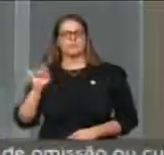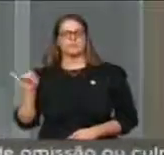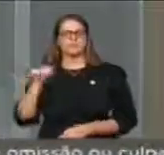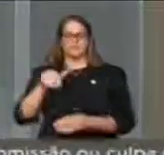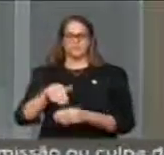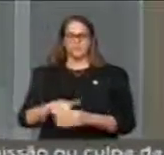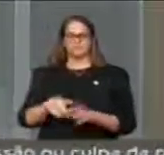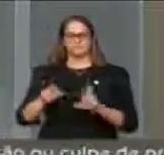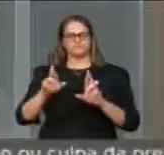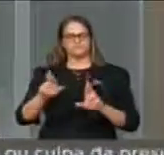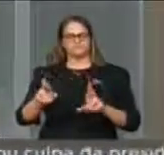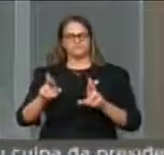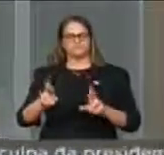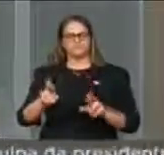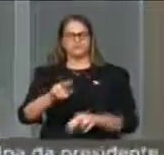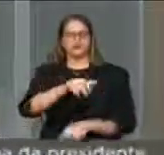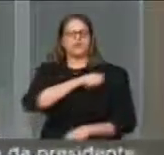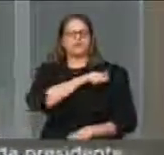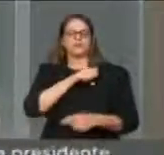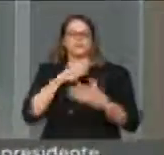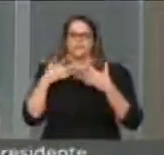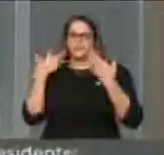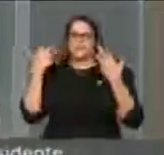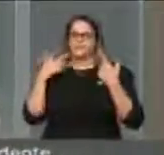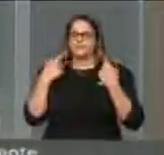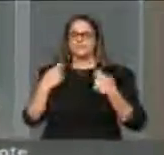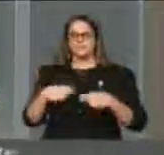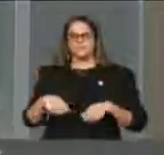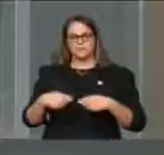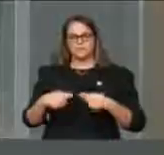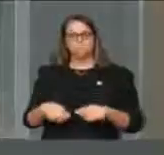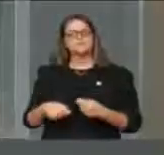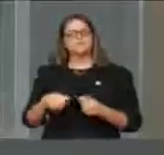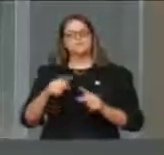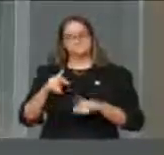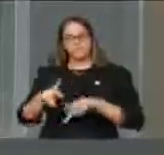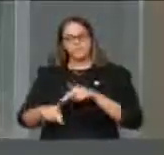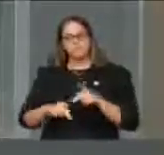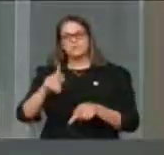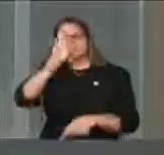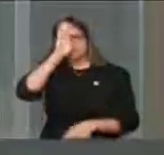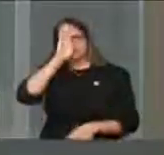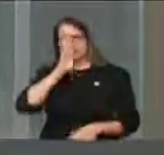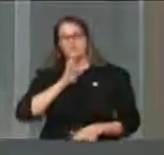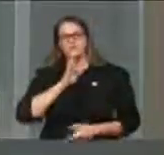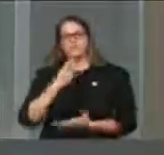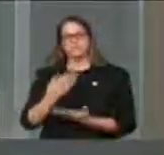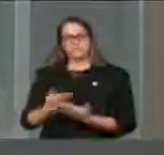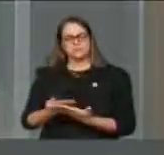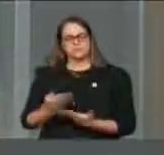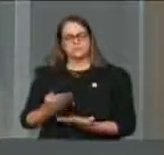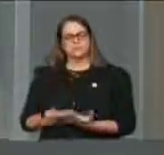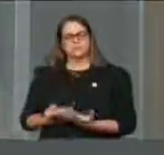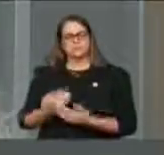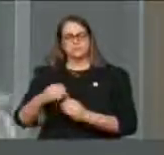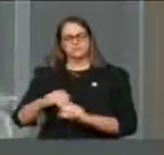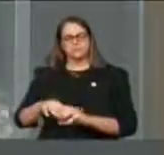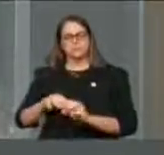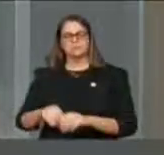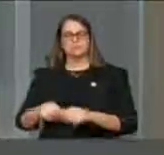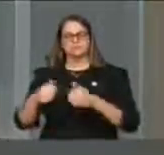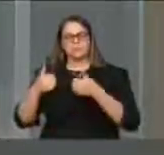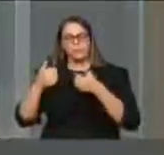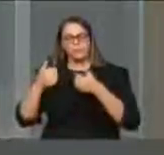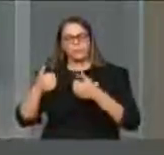que precisam do ensino público gratuito para que tenham acesso a um ensino de qualidade, mas como